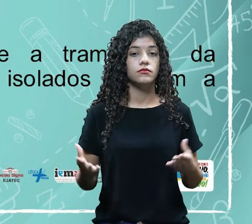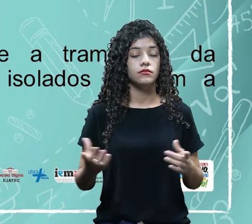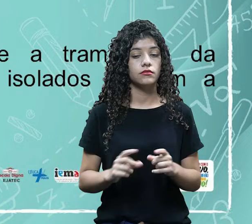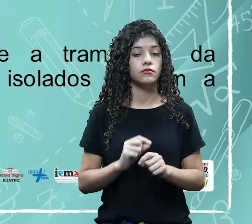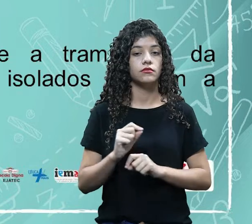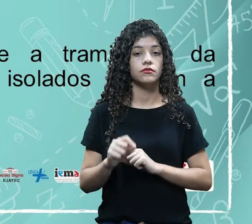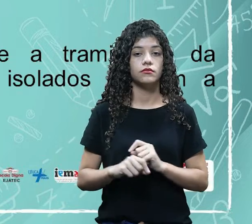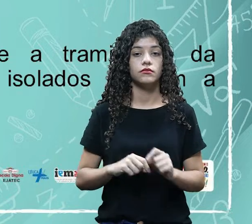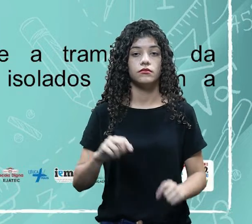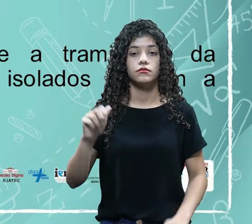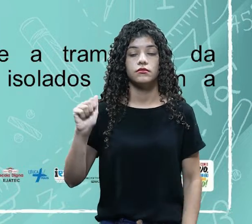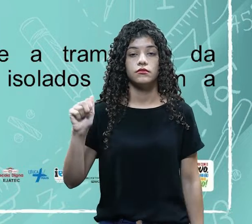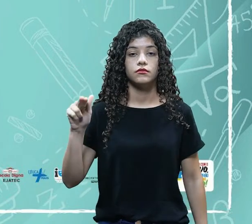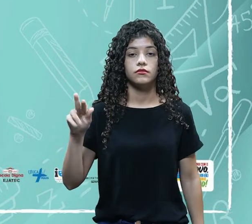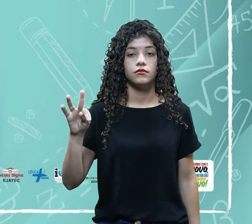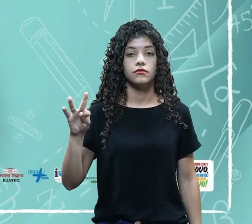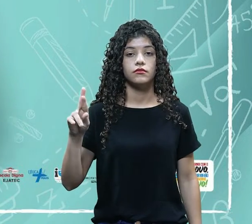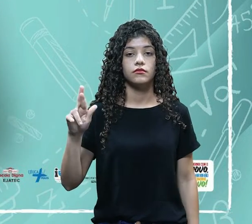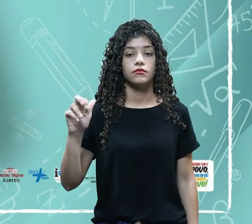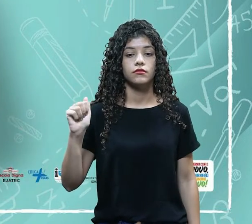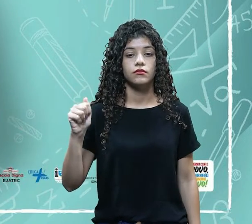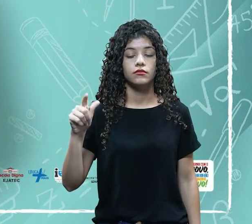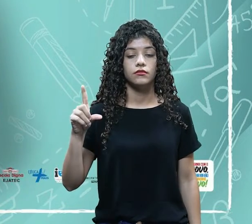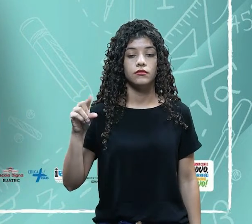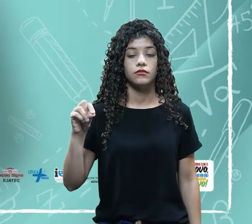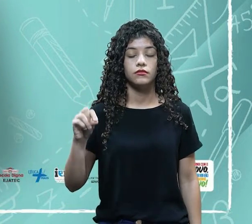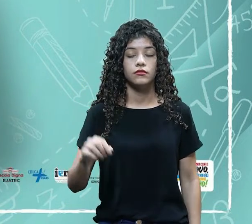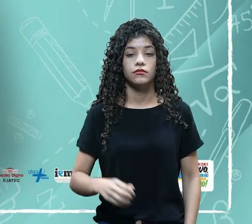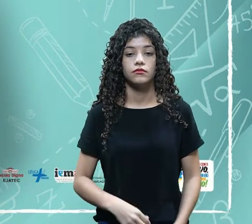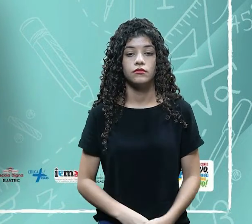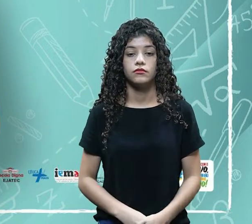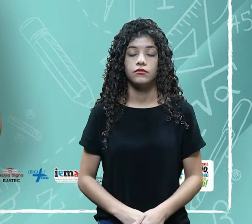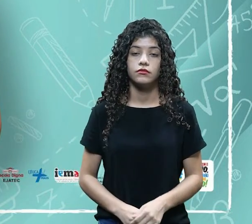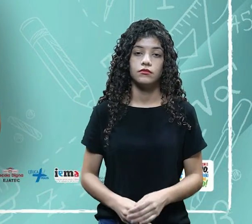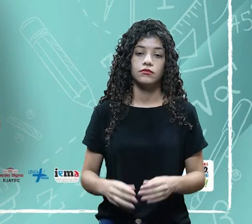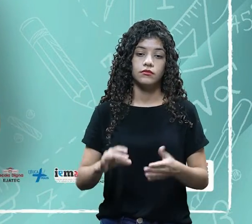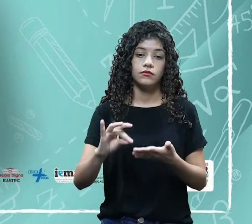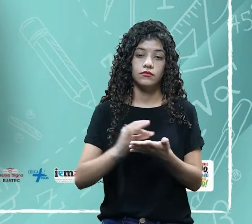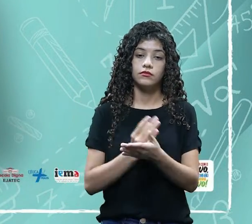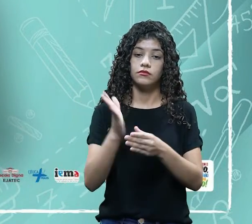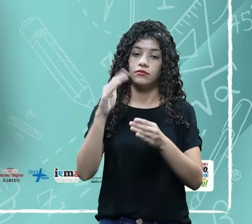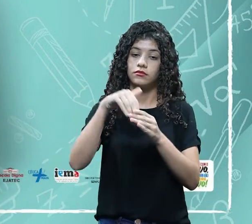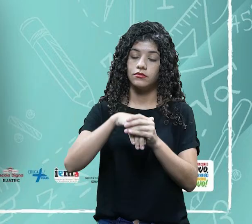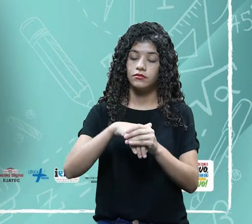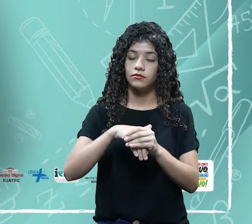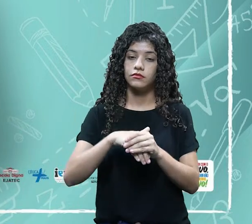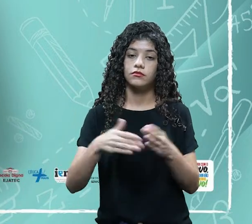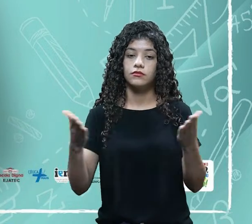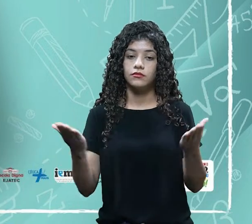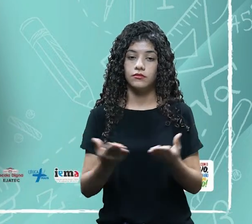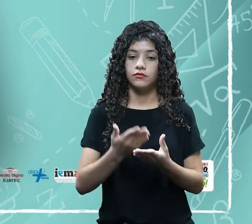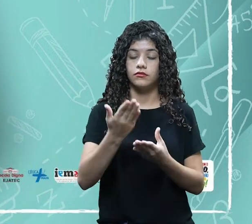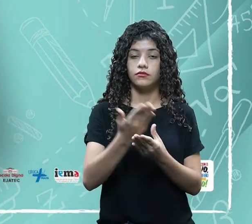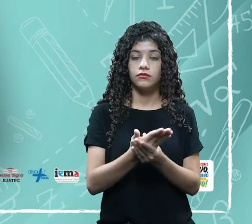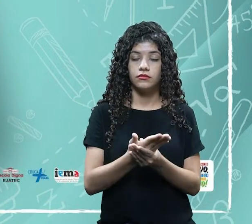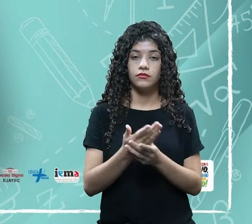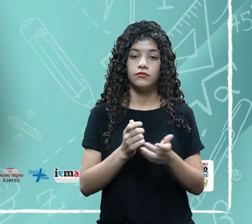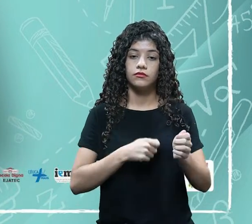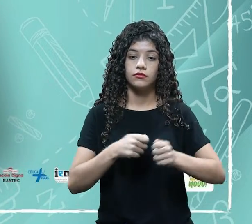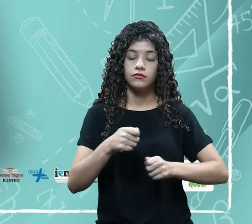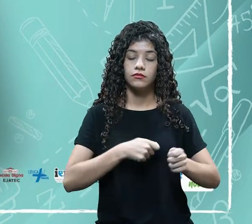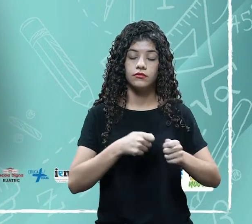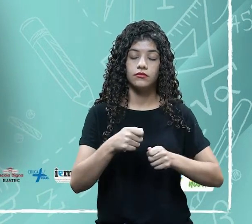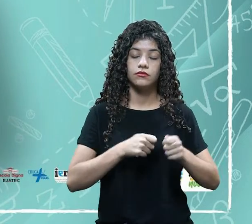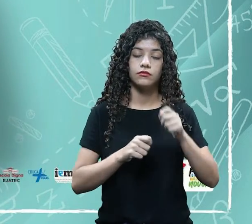será autuado. Quando documentos internos, isolados, passam a fazer parte de um processo administrativo,